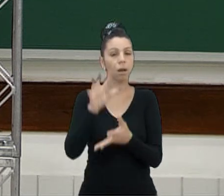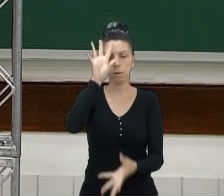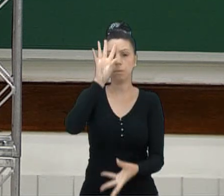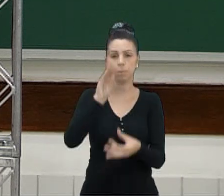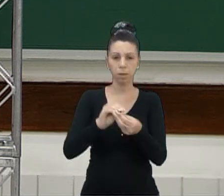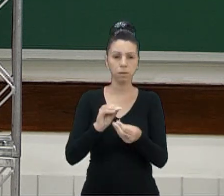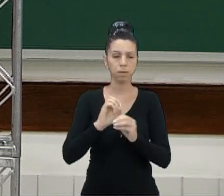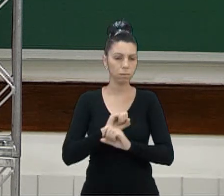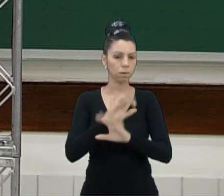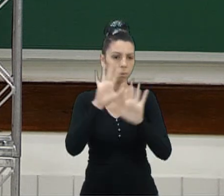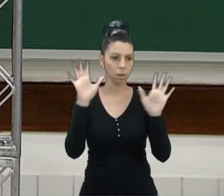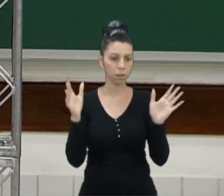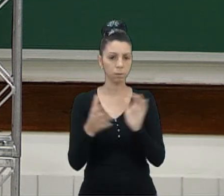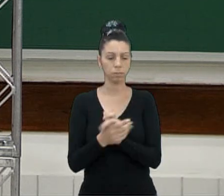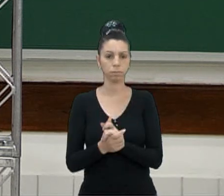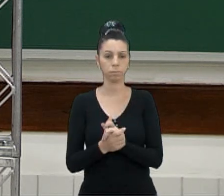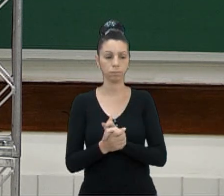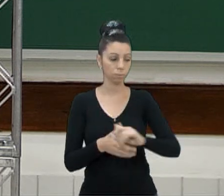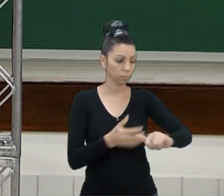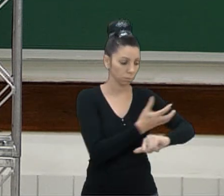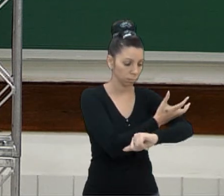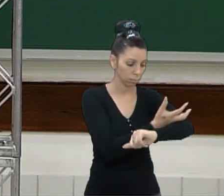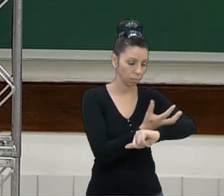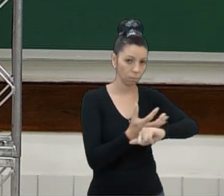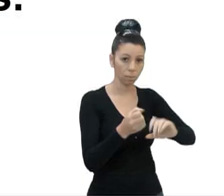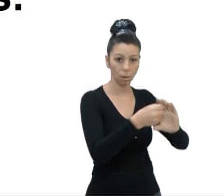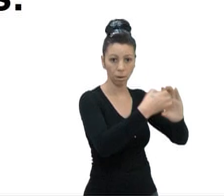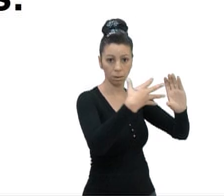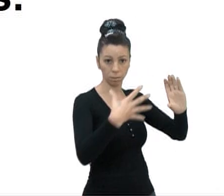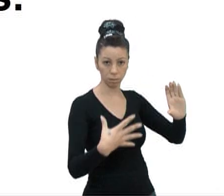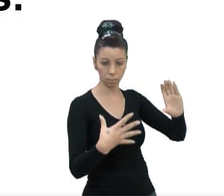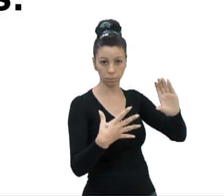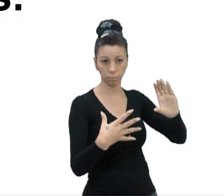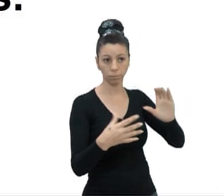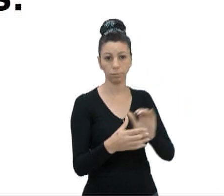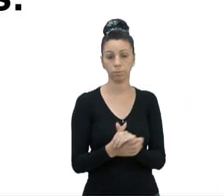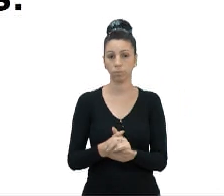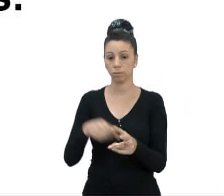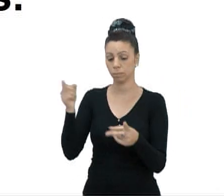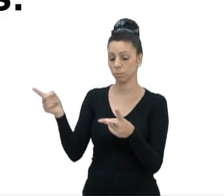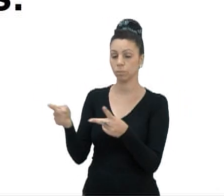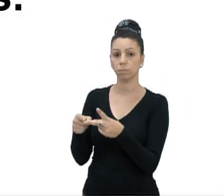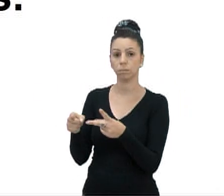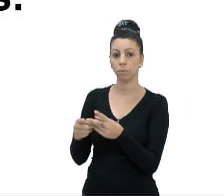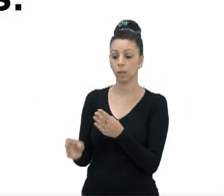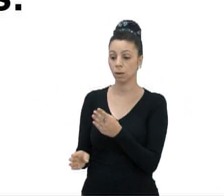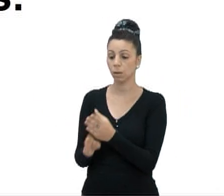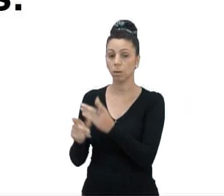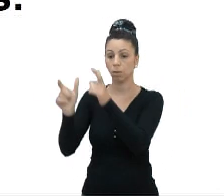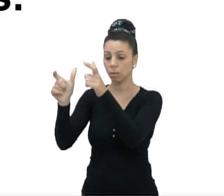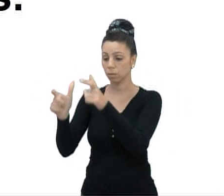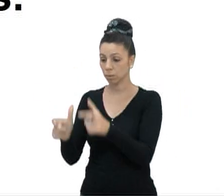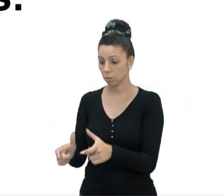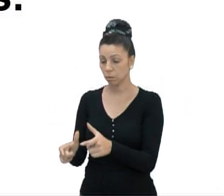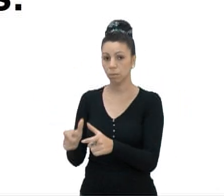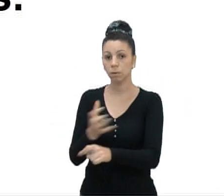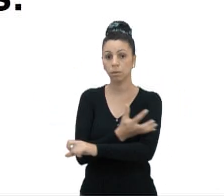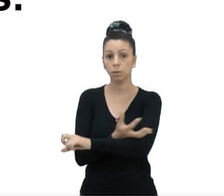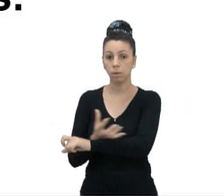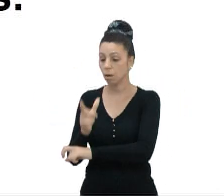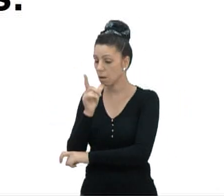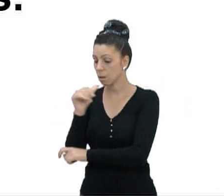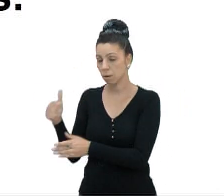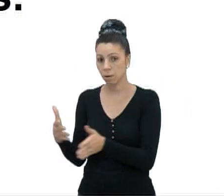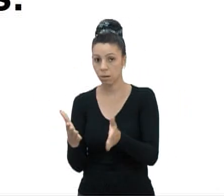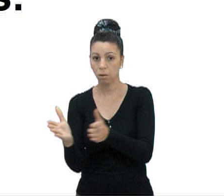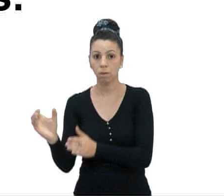raciocínio, certo? Então, caracterizar o relevo e hidrografia do continente e localizar ali formas de relevo e rios